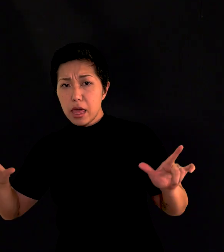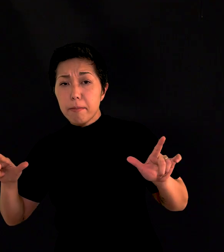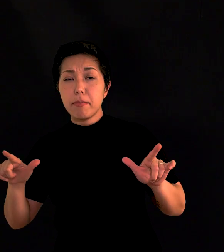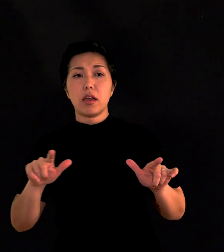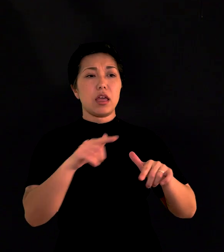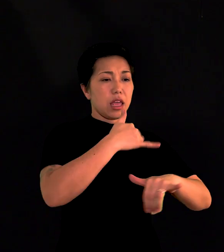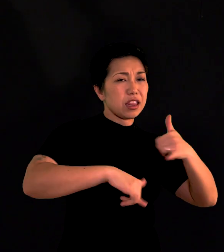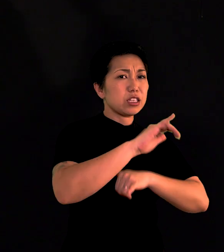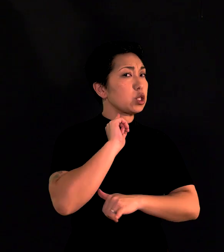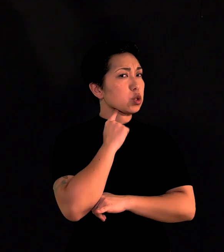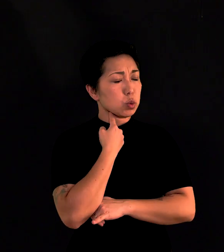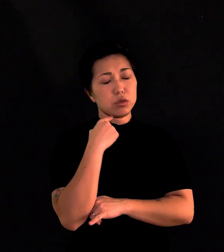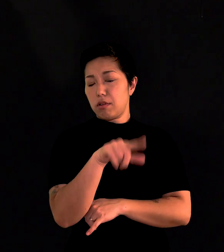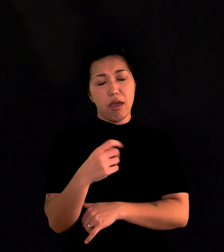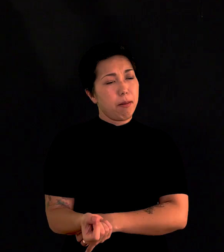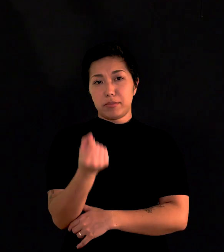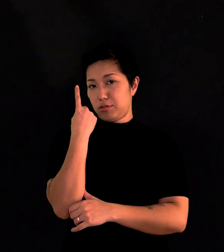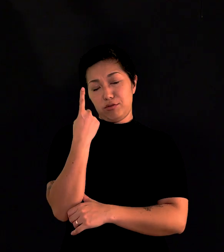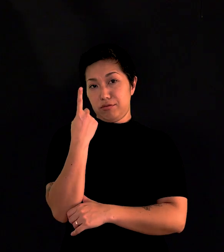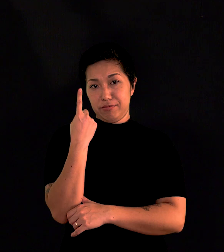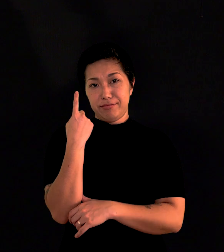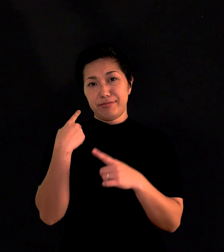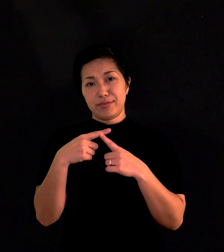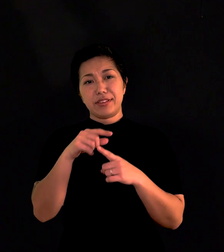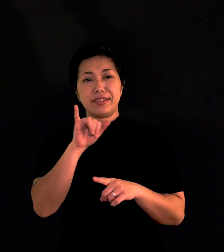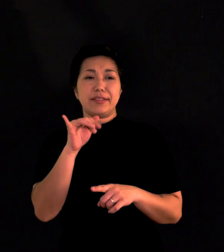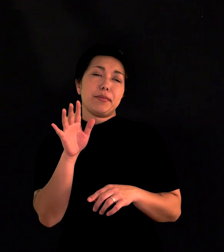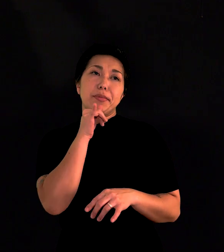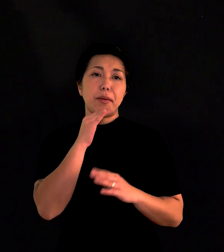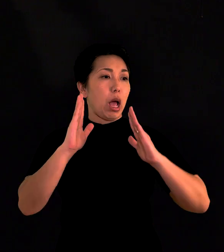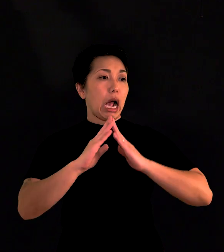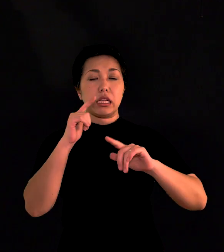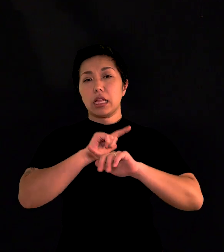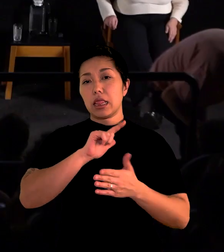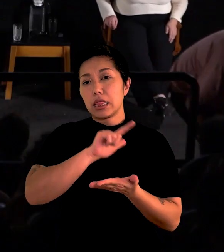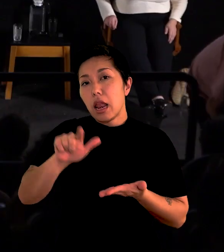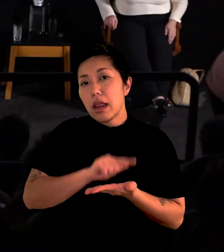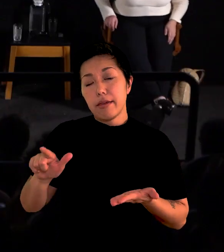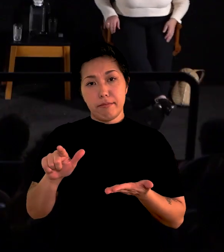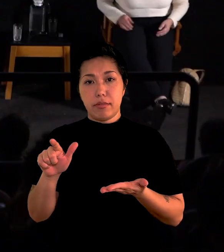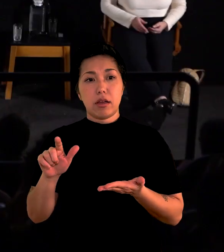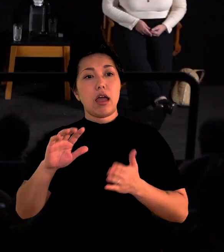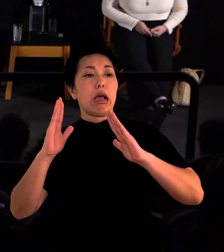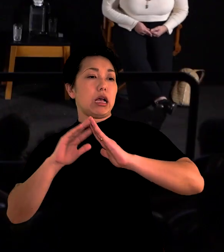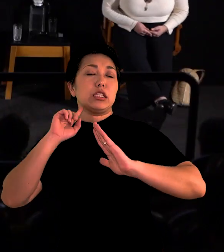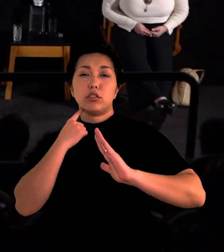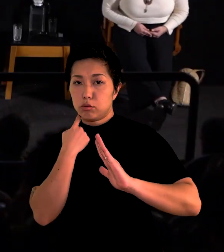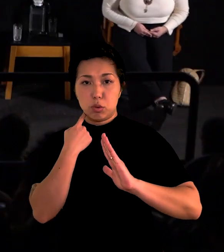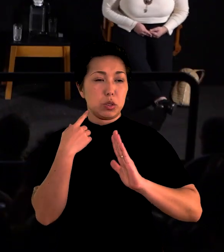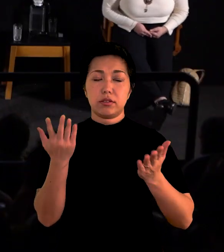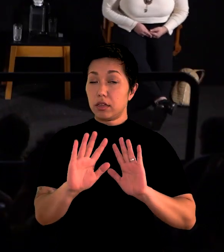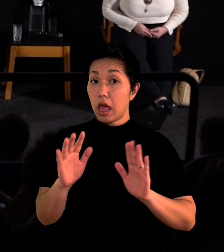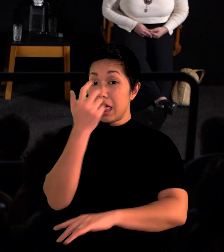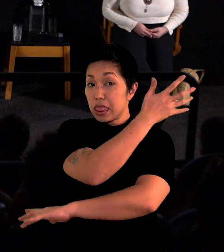de limpo e sujo para a natureza é um negócio completamente absurdo. Isso é um critério nosso, né? A casa está limpa, a cozinha está limpa,